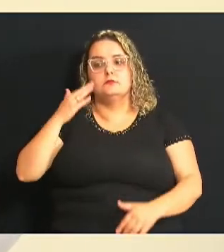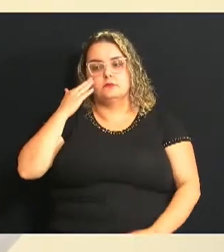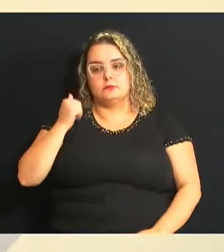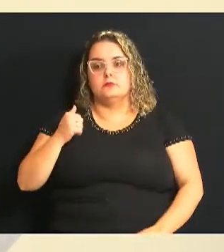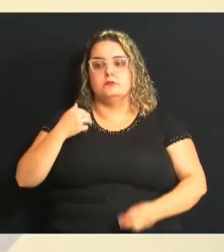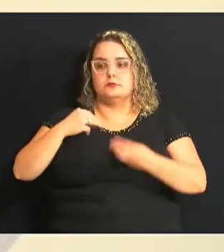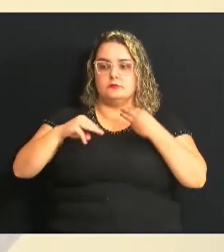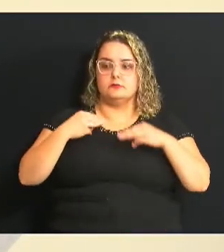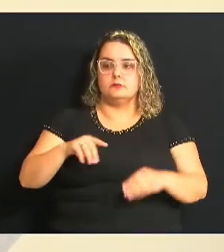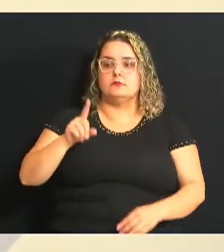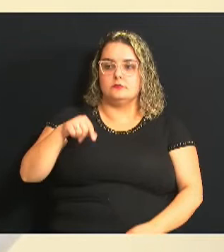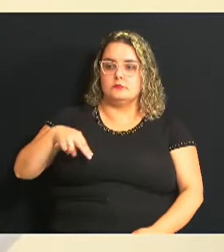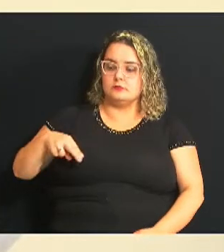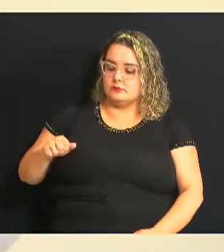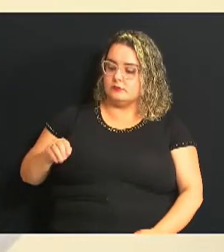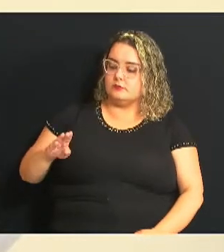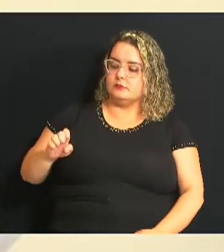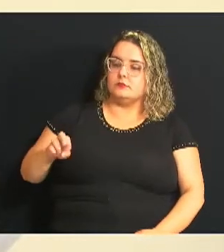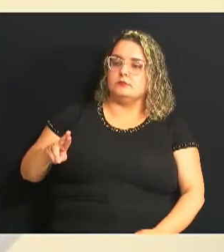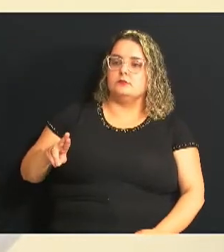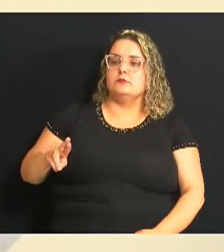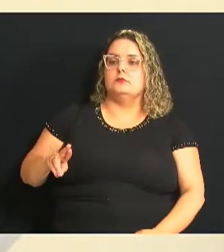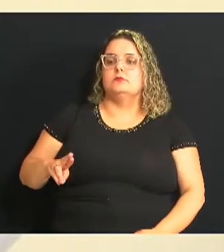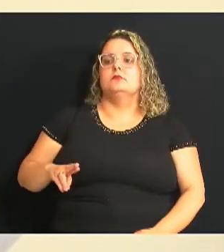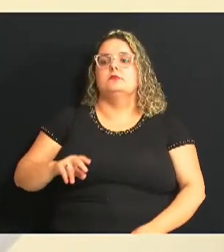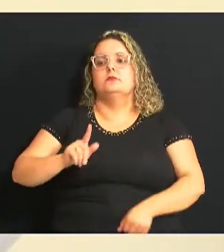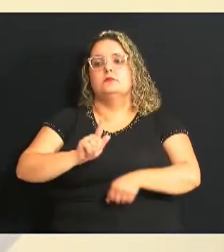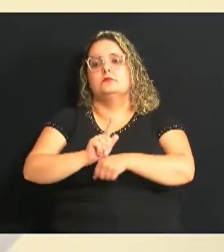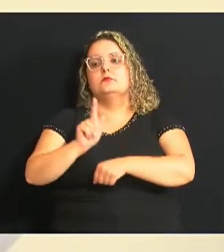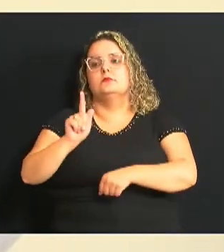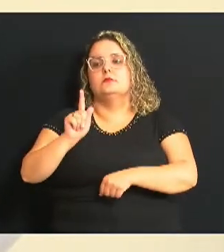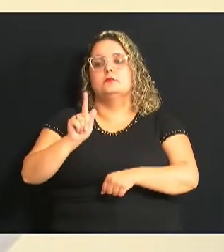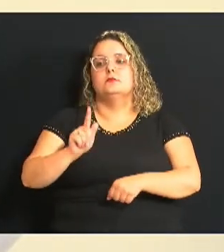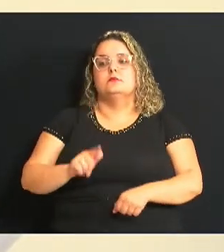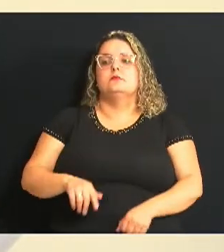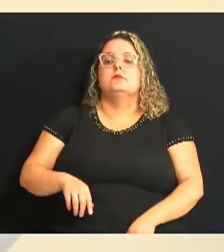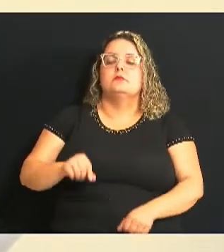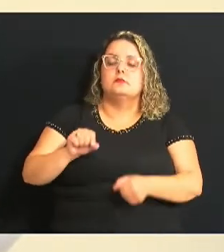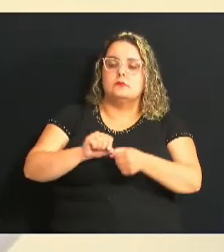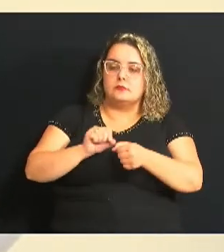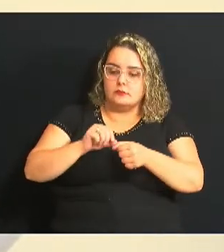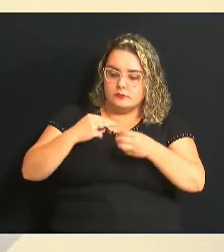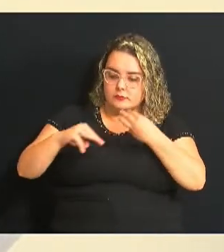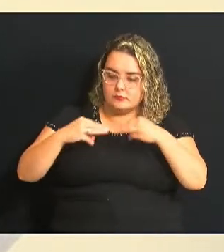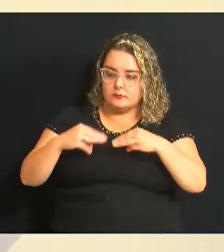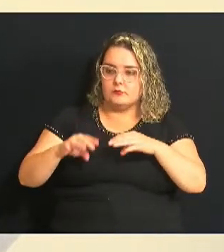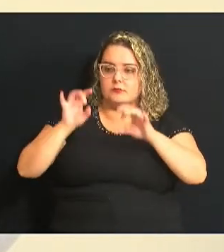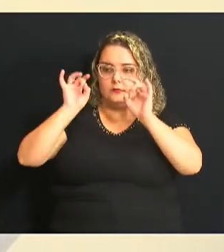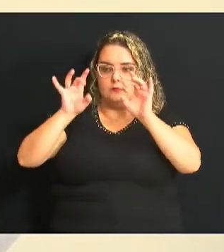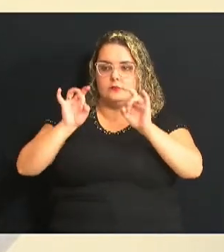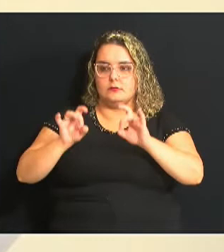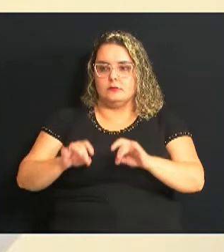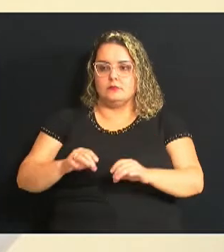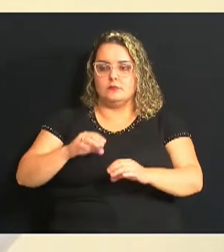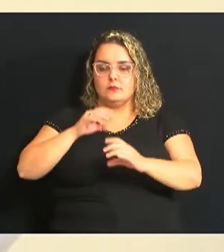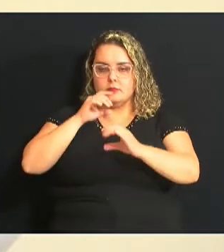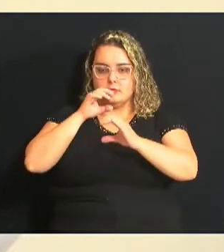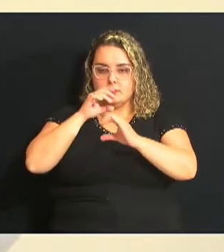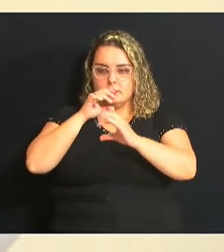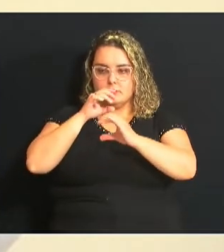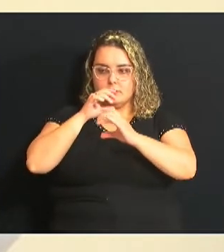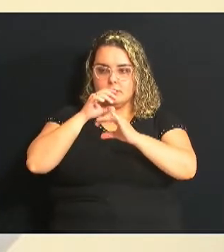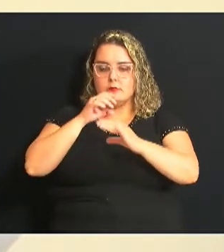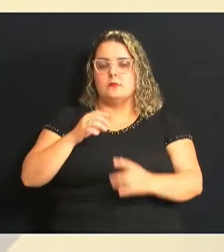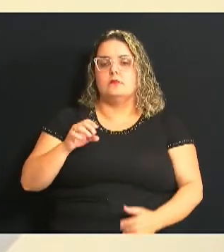música. É o caso do Náber. Ele graduou-se em bacharel em música com especialização em trompete